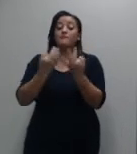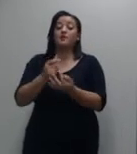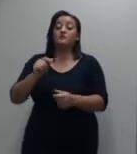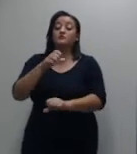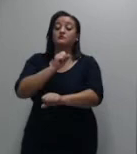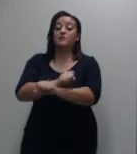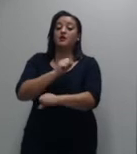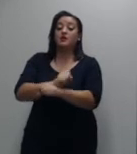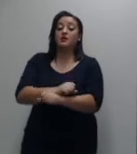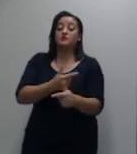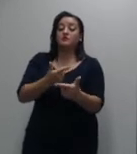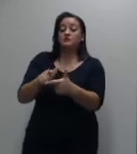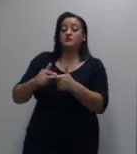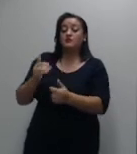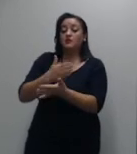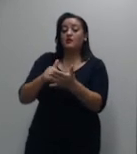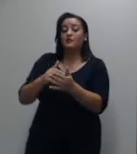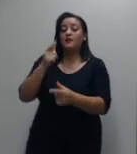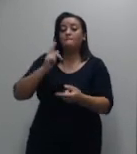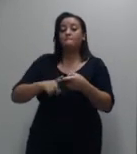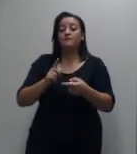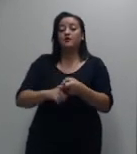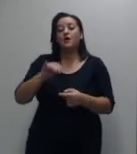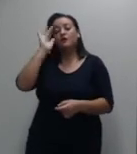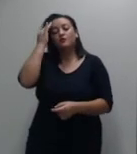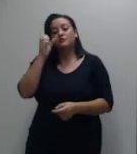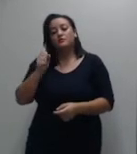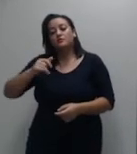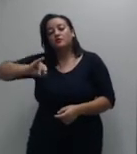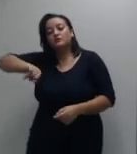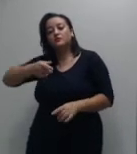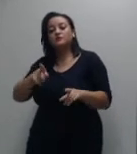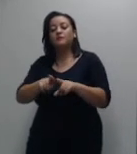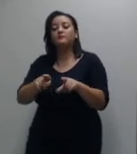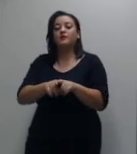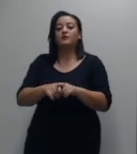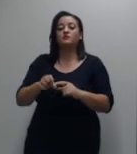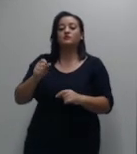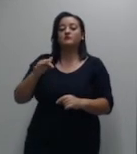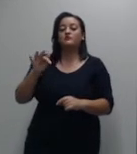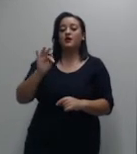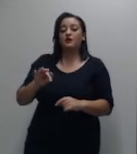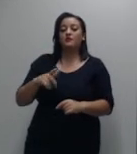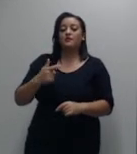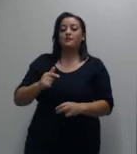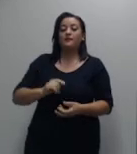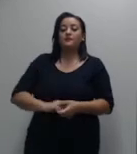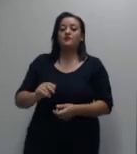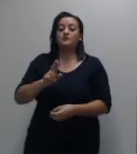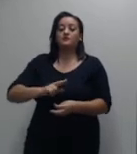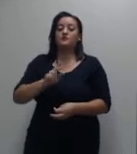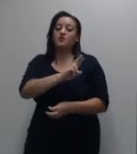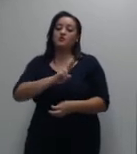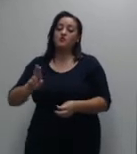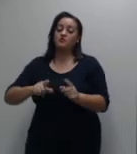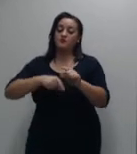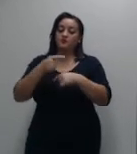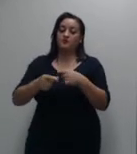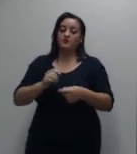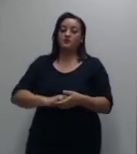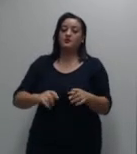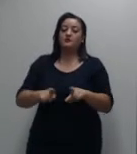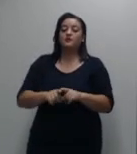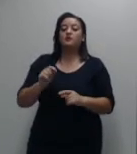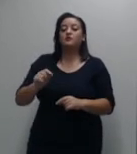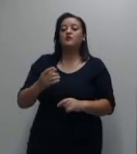aguardando essa circunstância até porque como a entendimento do STJ também temos essa é não era de ligação com nomeação posterior então